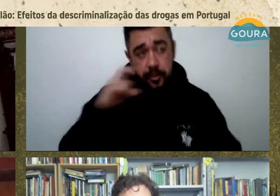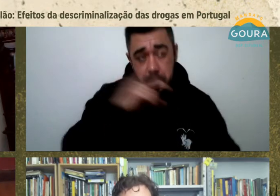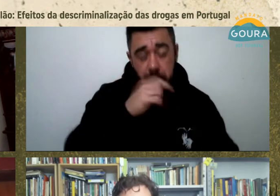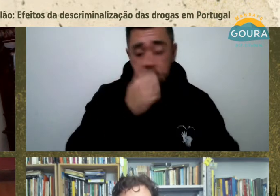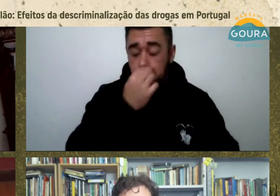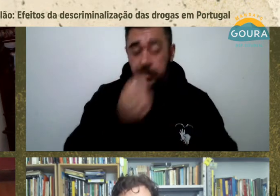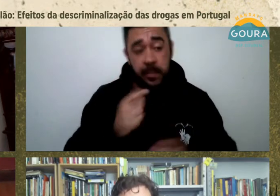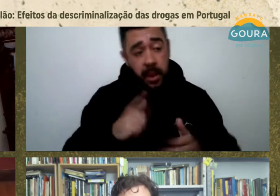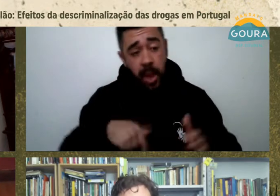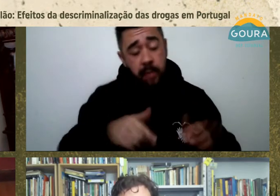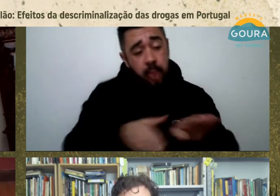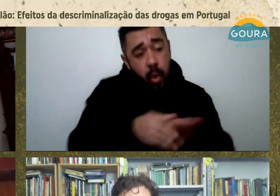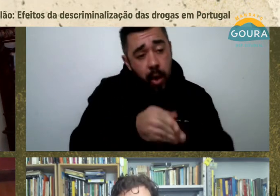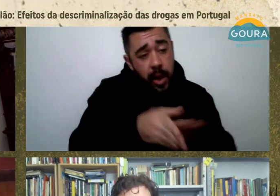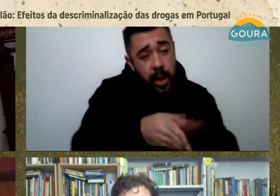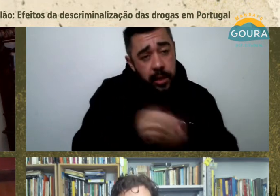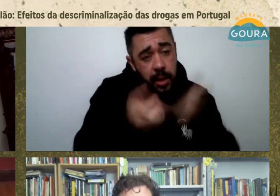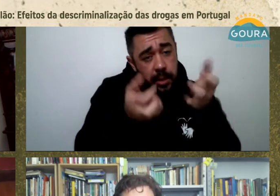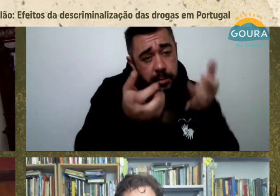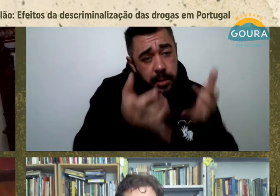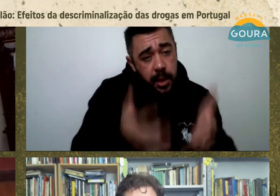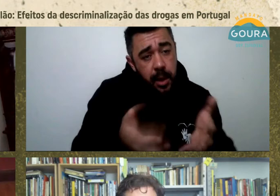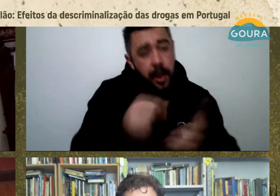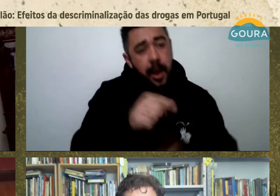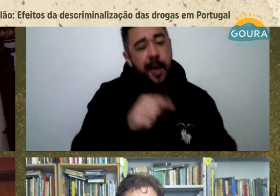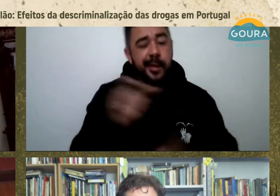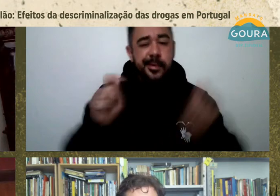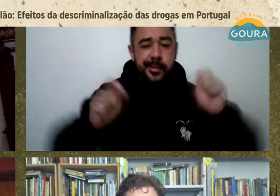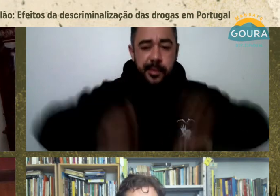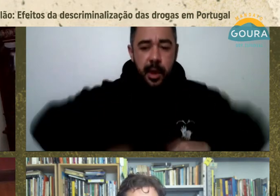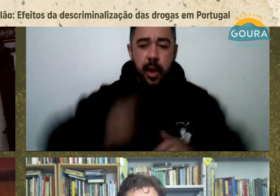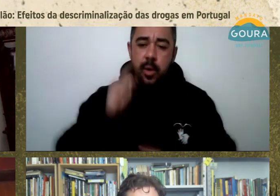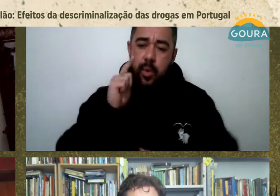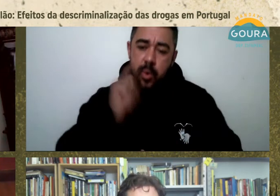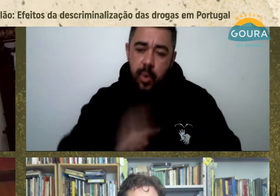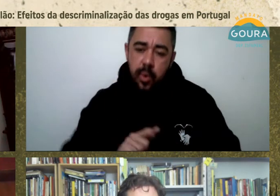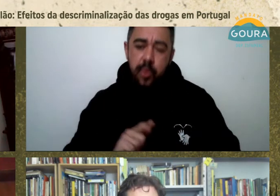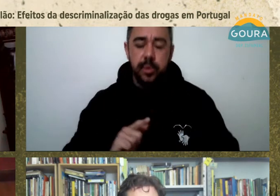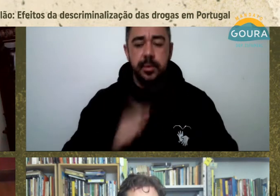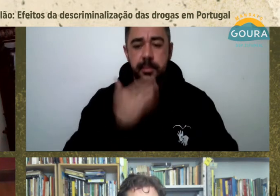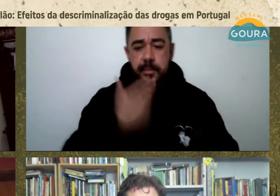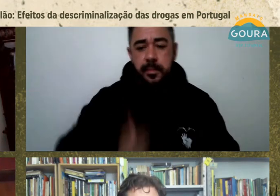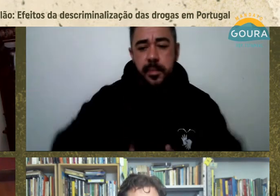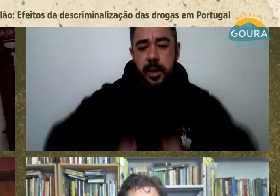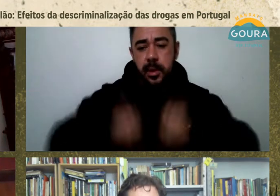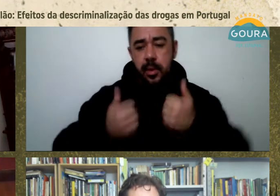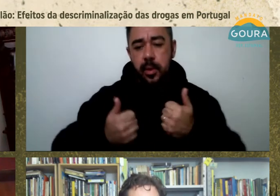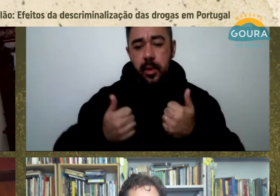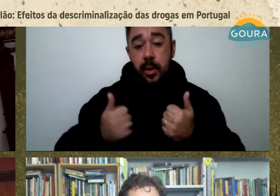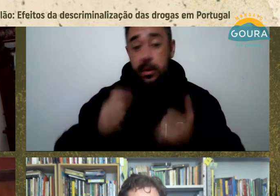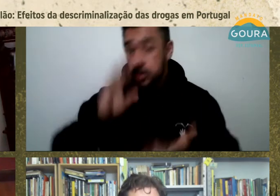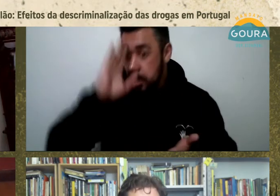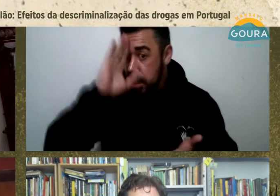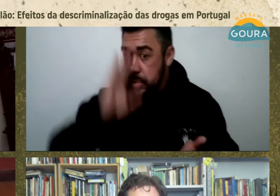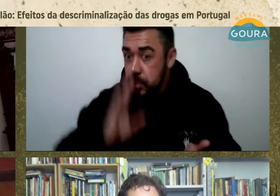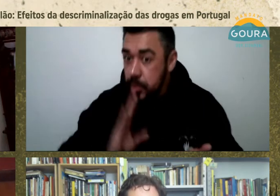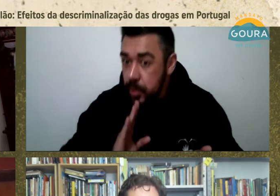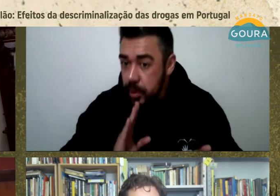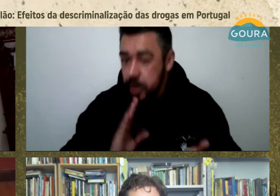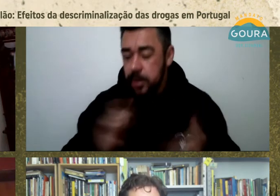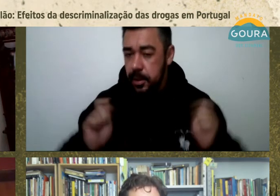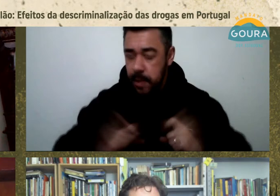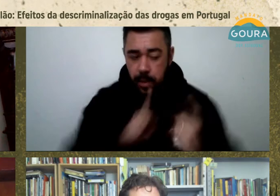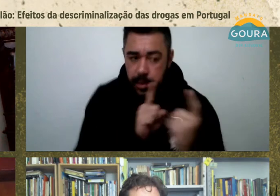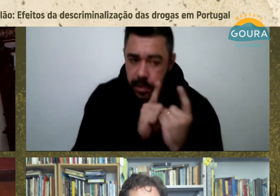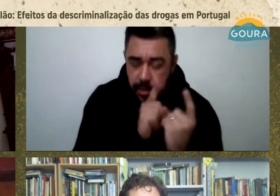e encaminhá-las para respostas existentes na sociedade, gratuitas, facilmente acessíveis,